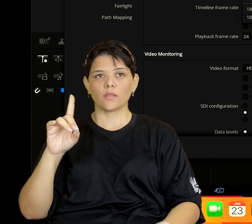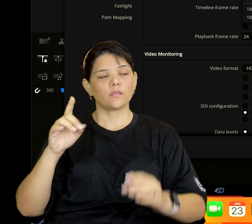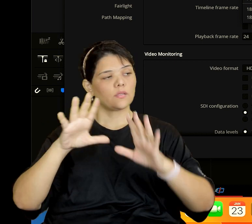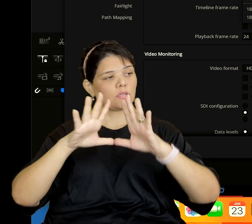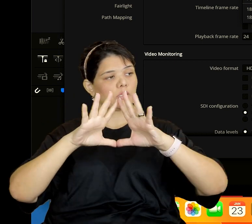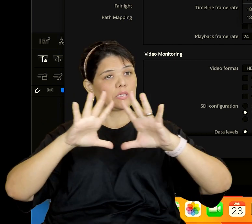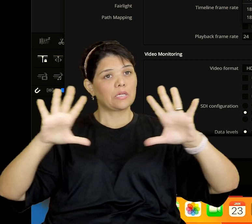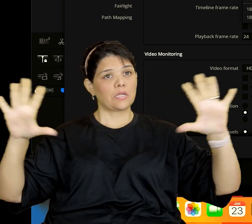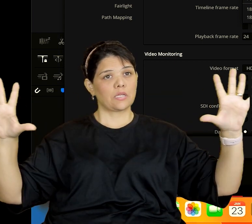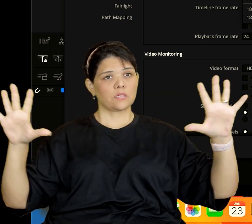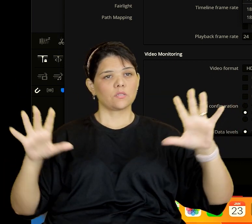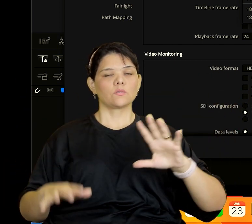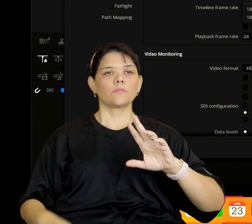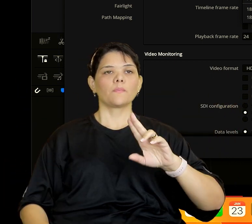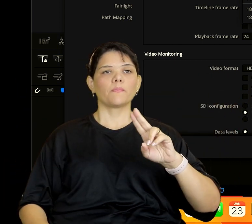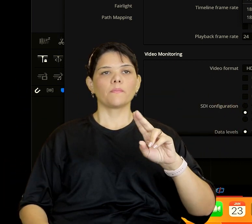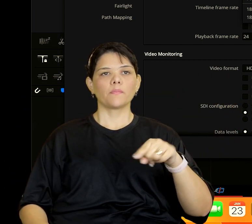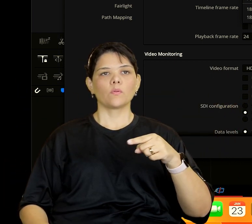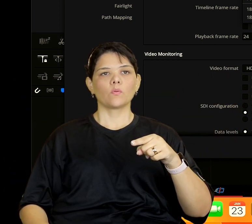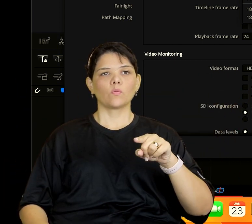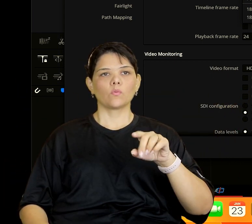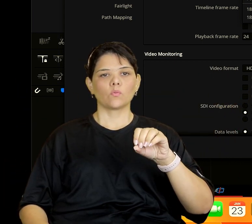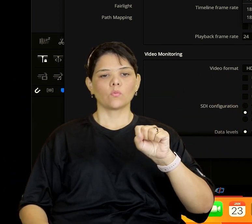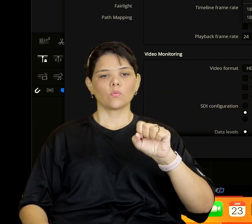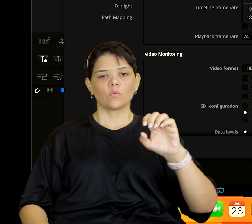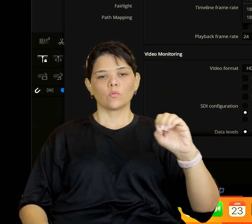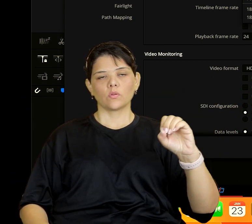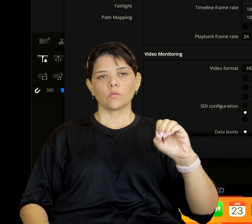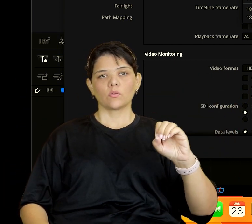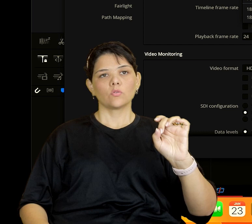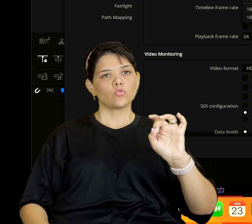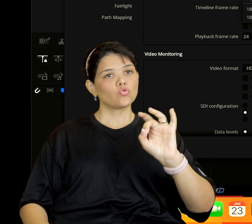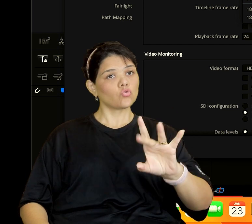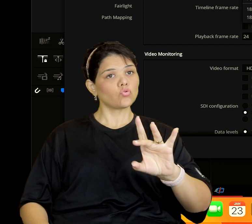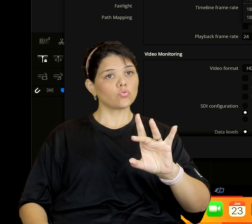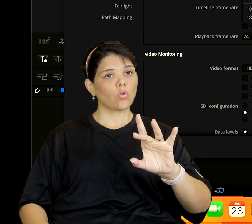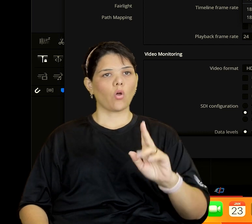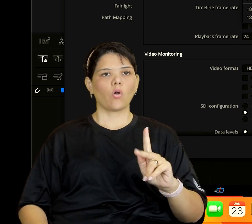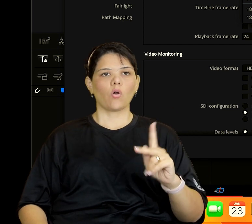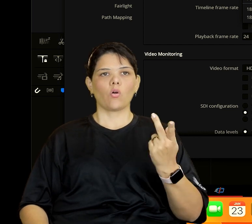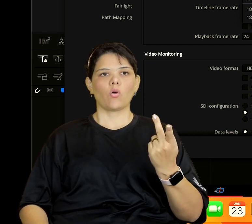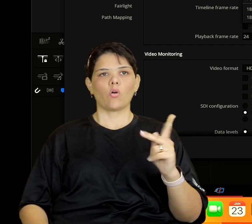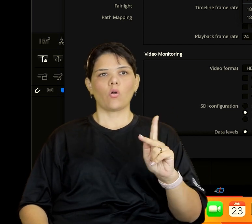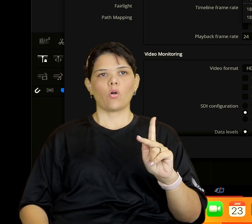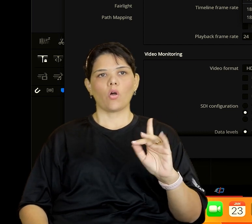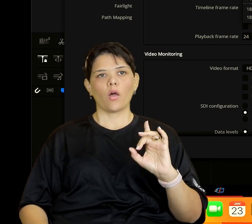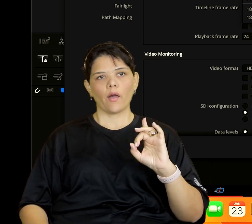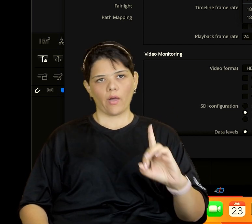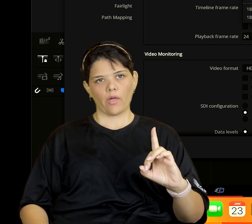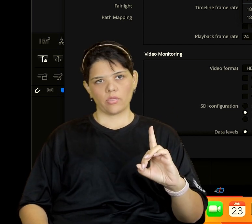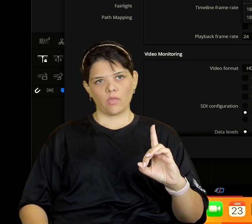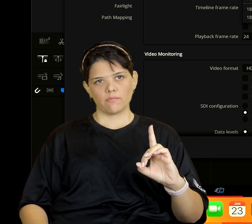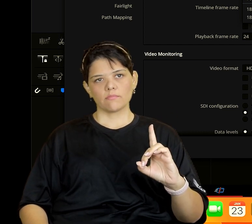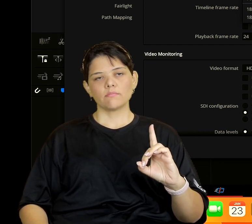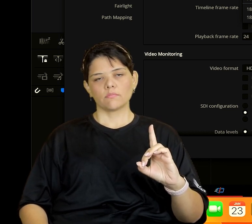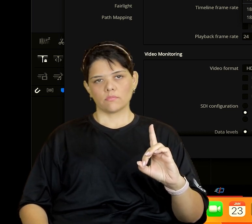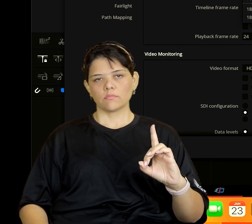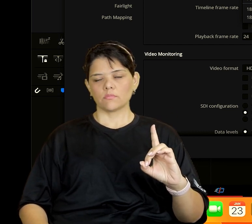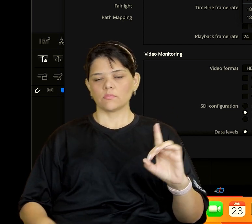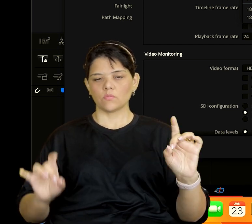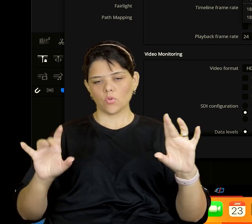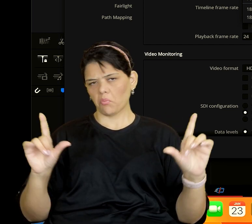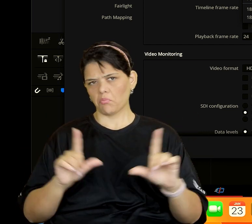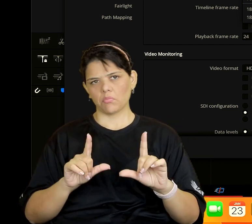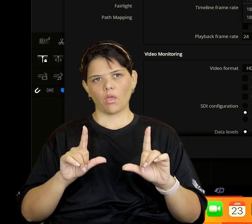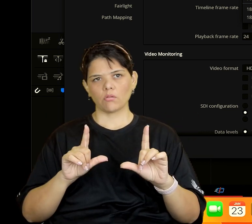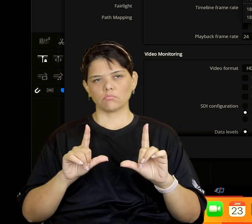só é HD, beleza? A gente tem um HD 1080 e um HD 720. O HD 720 é aquele HD meio furreca, e o HD 1080 é aquela